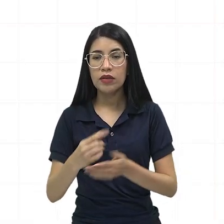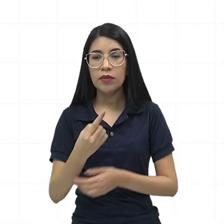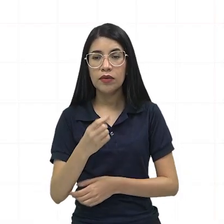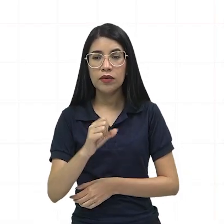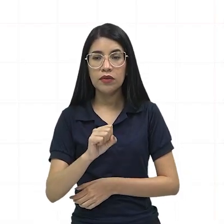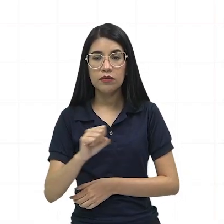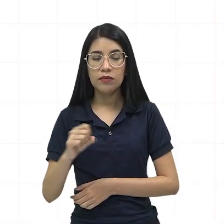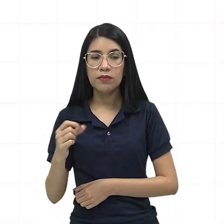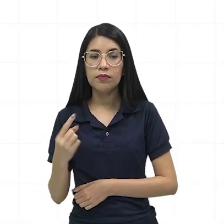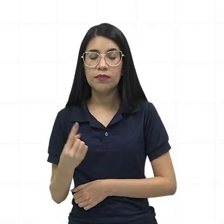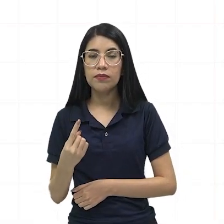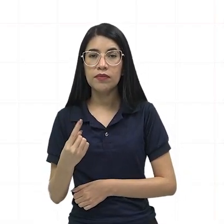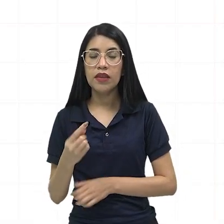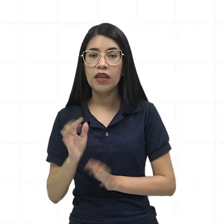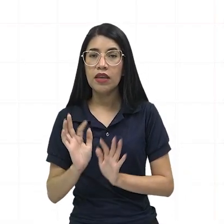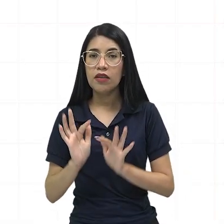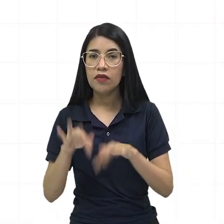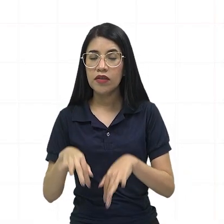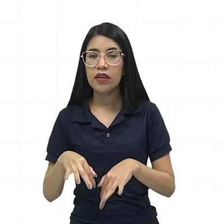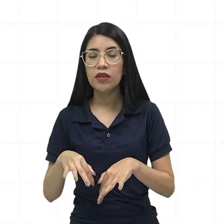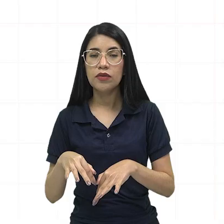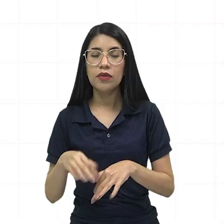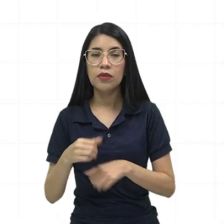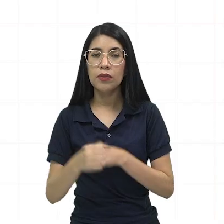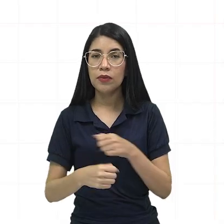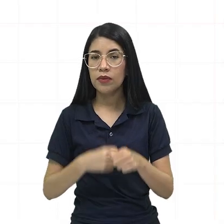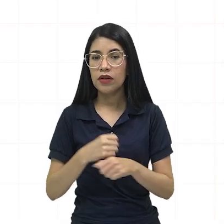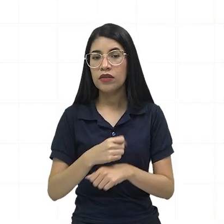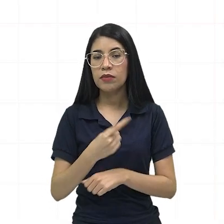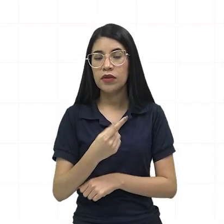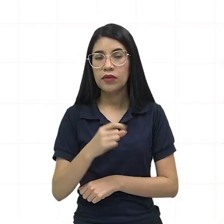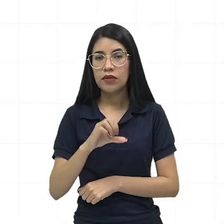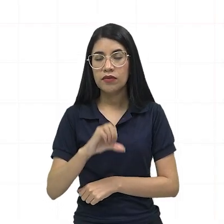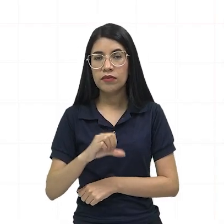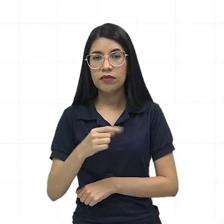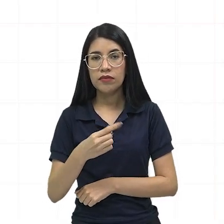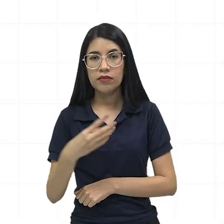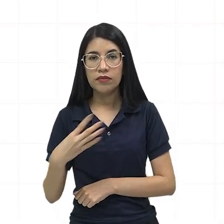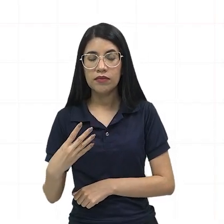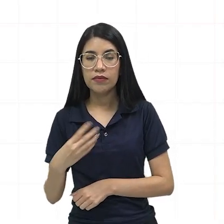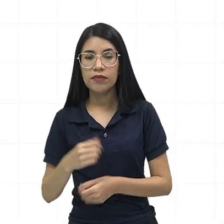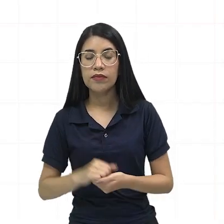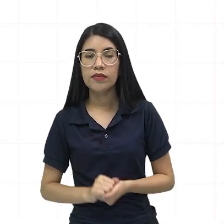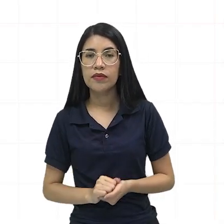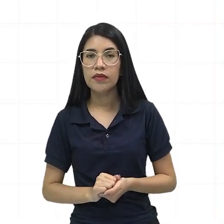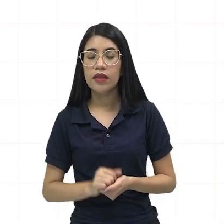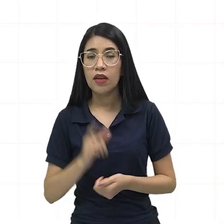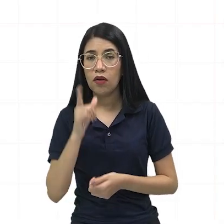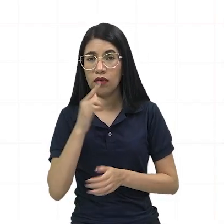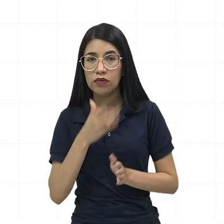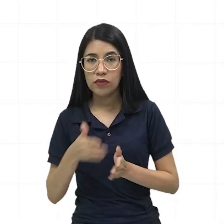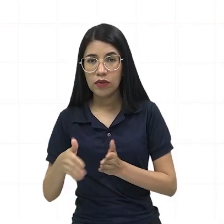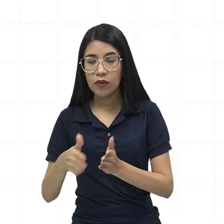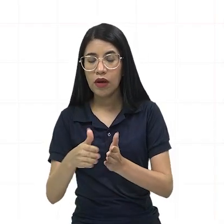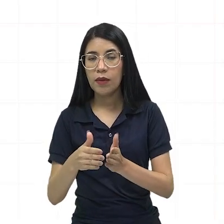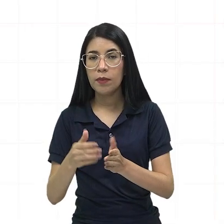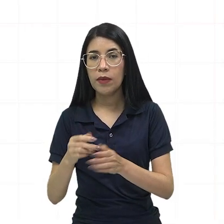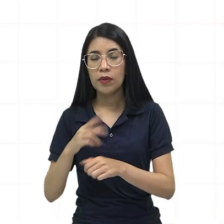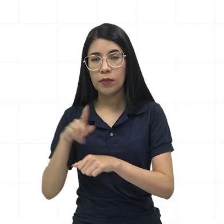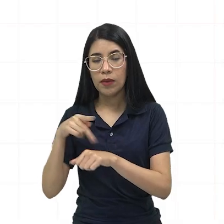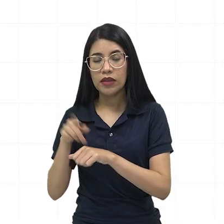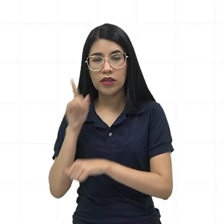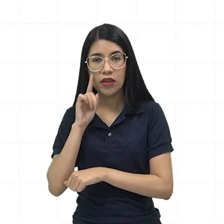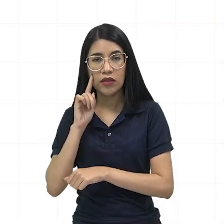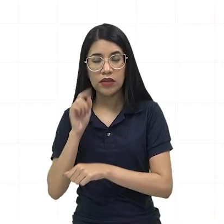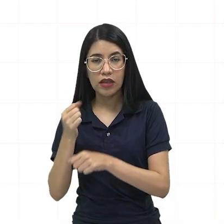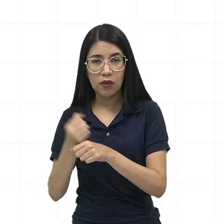1881 e foi concluída em 1914. O canal foi construído pelos Estados Unidos. O Canal